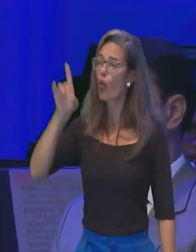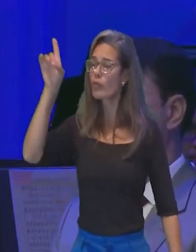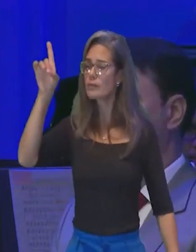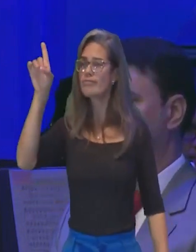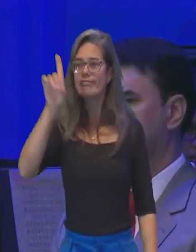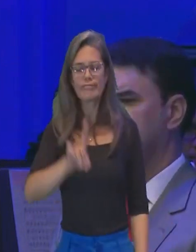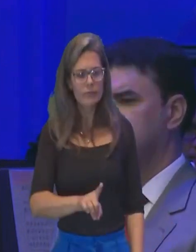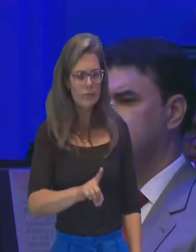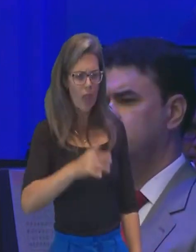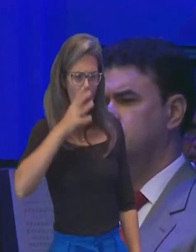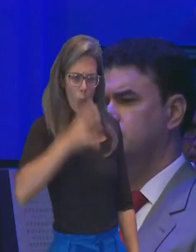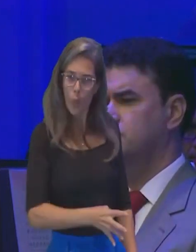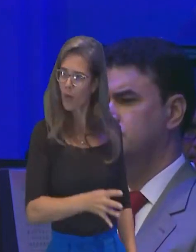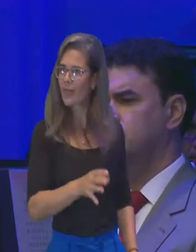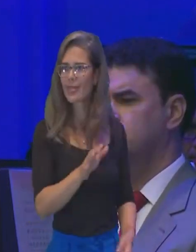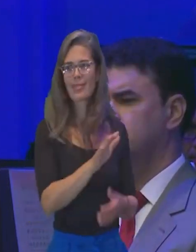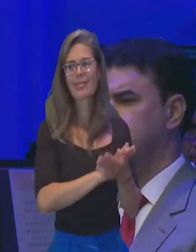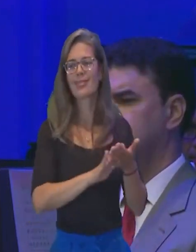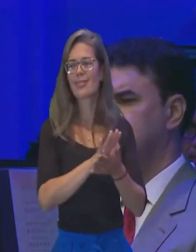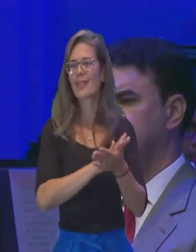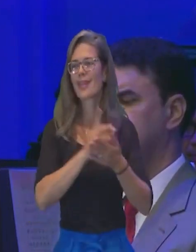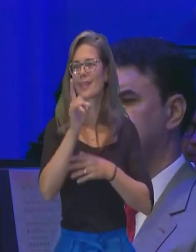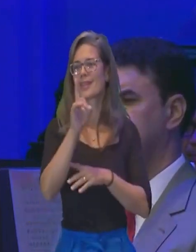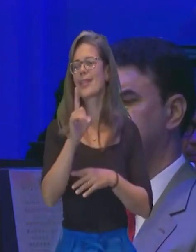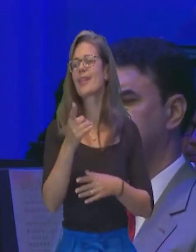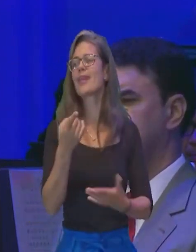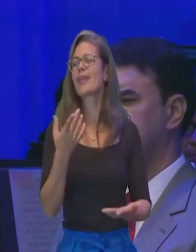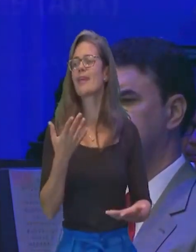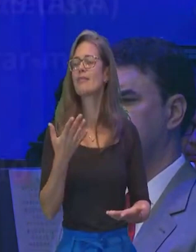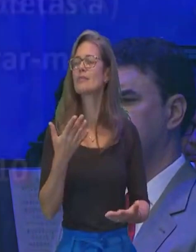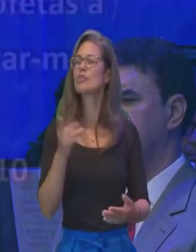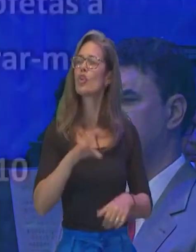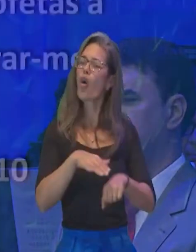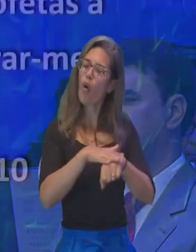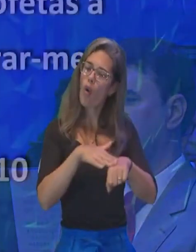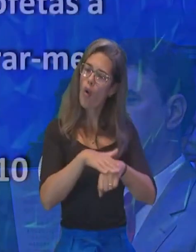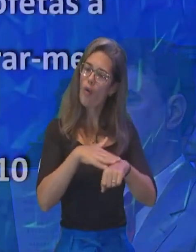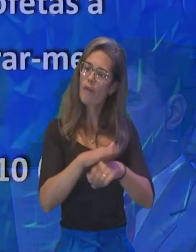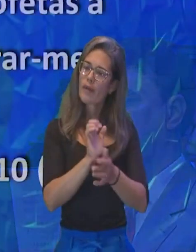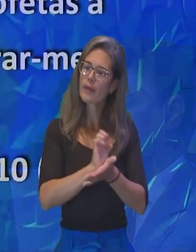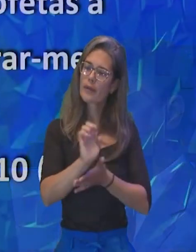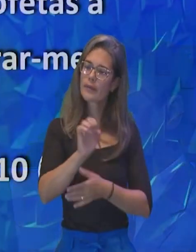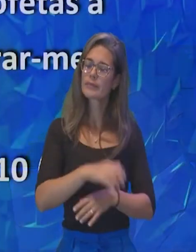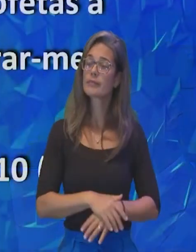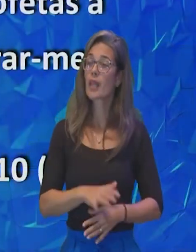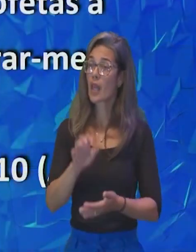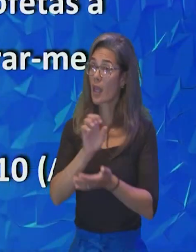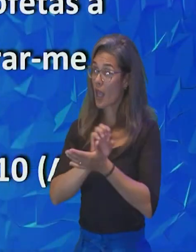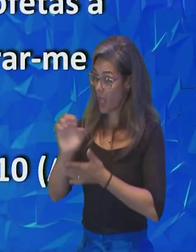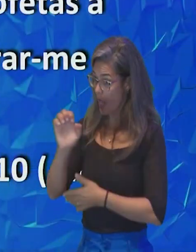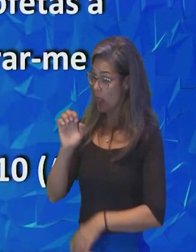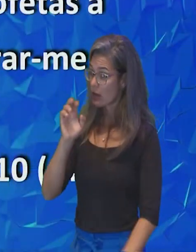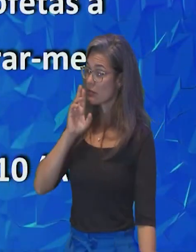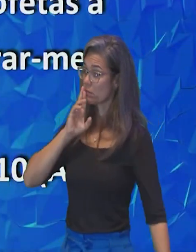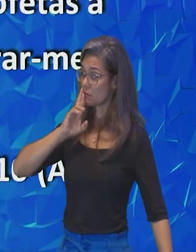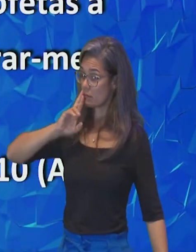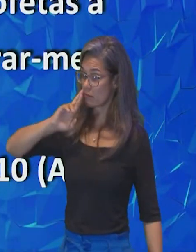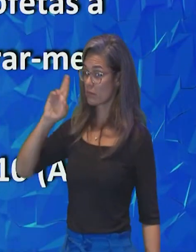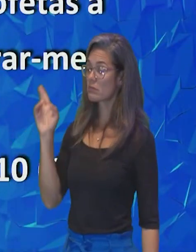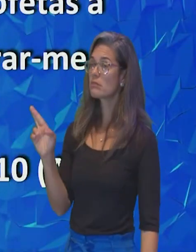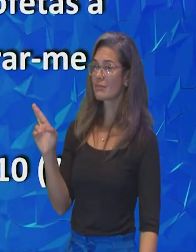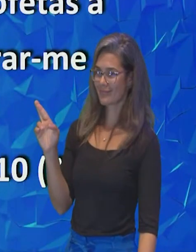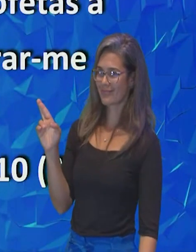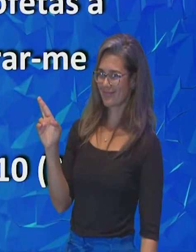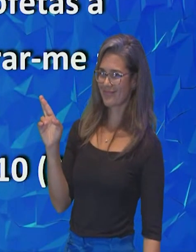crítica. Capítulo 19, verso 10, ele respondeu, vejam a resposta de Elias. É a pergunta que o terapeuta,